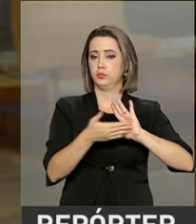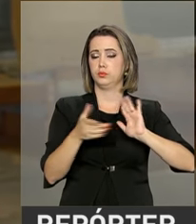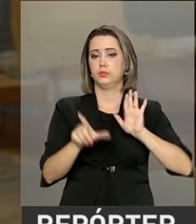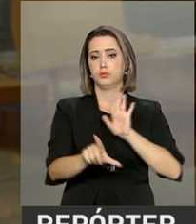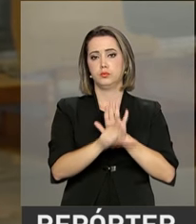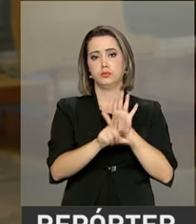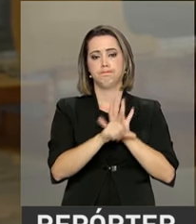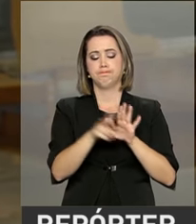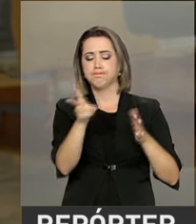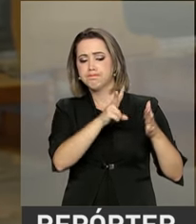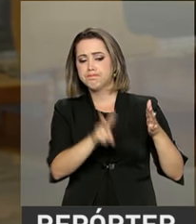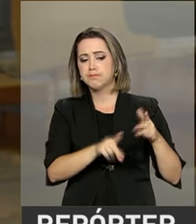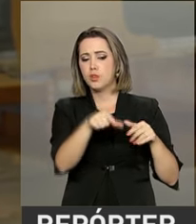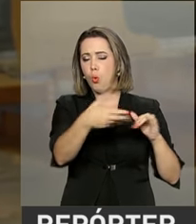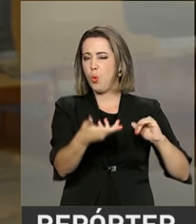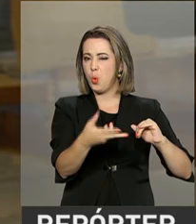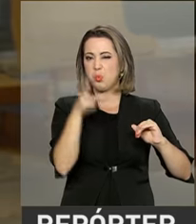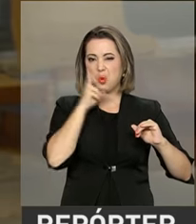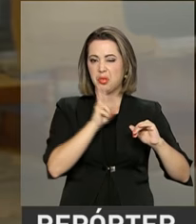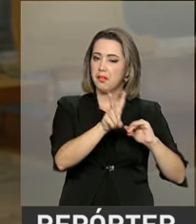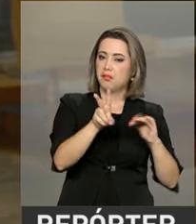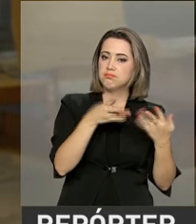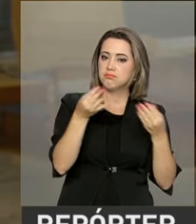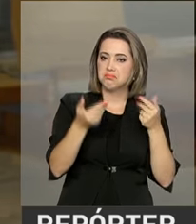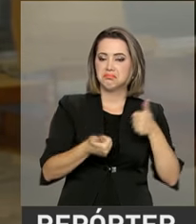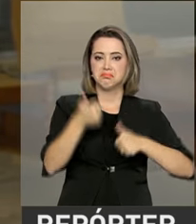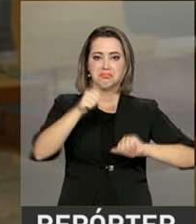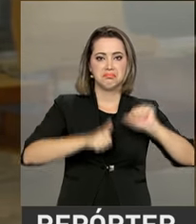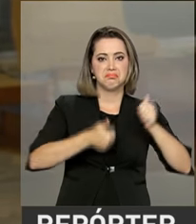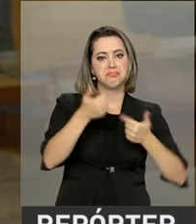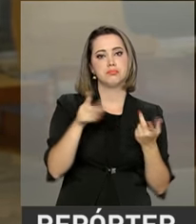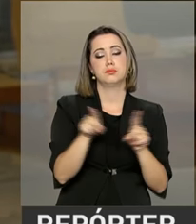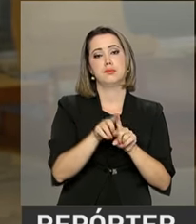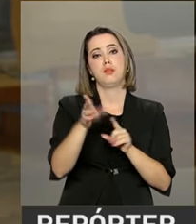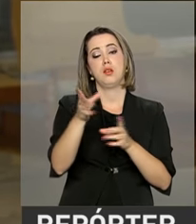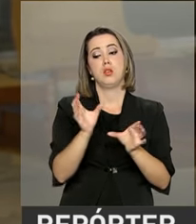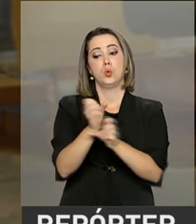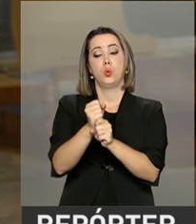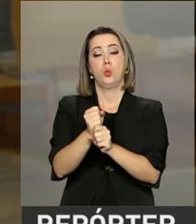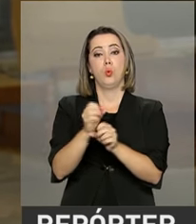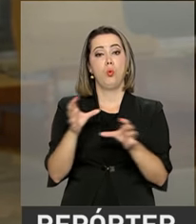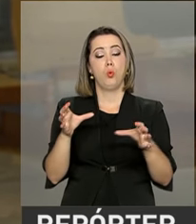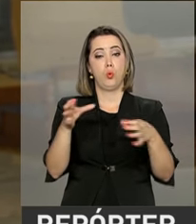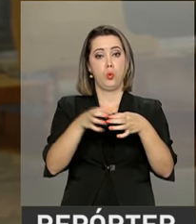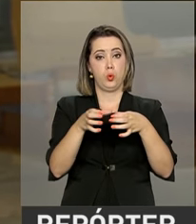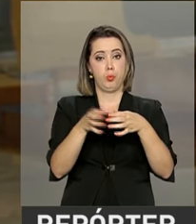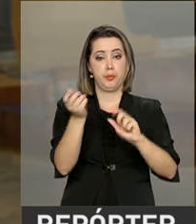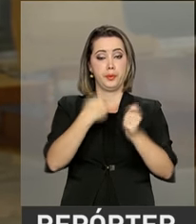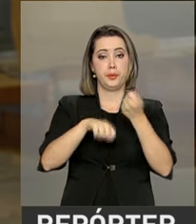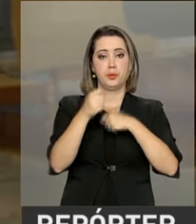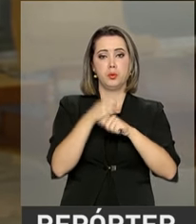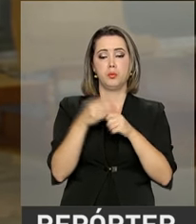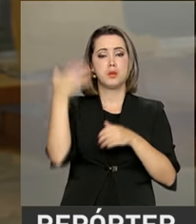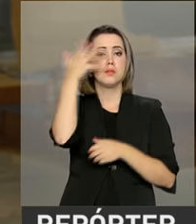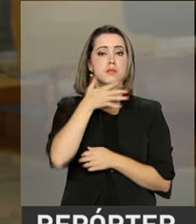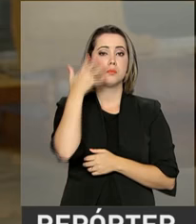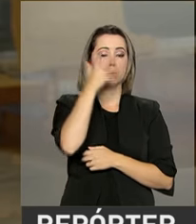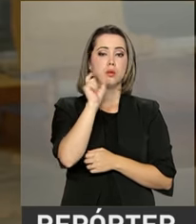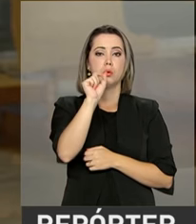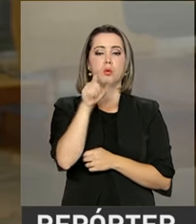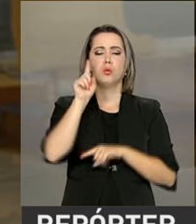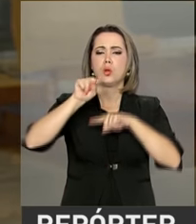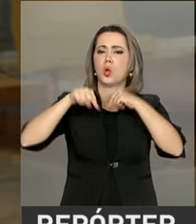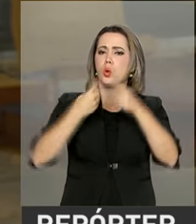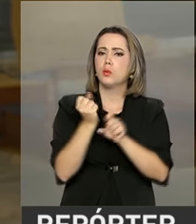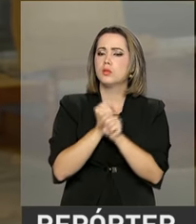para análise dos parlamentares. Mas o que a equipe econômica explicou aqui no Palácio do Planalto é que no ano